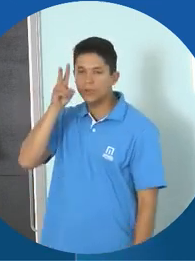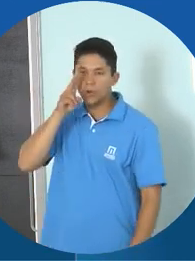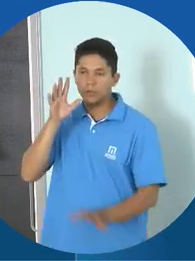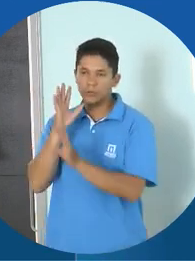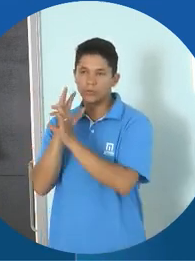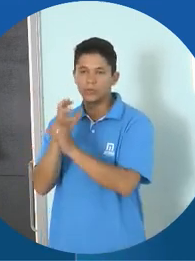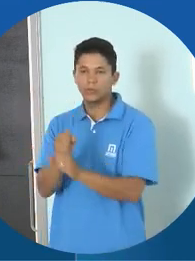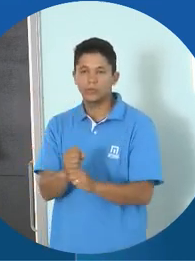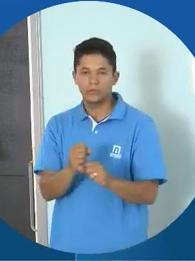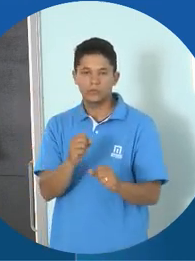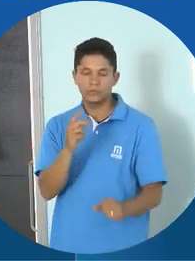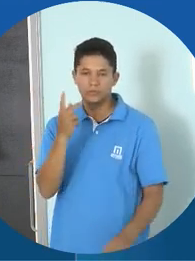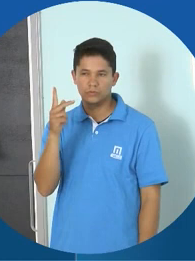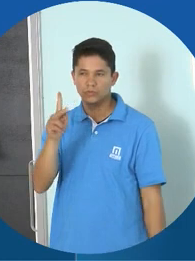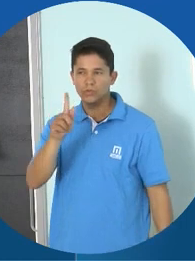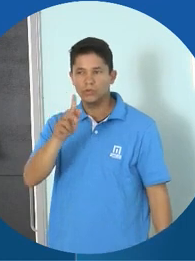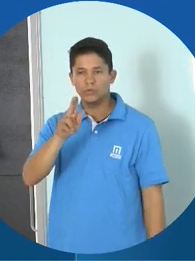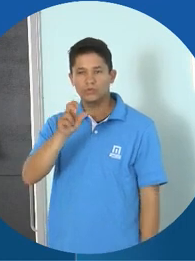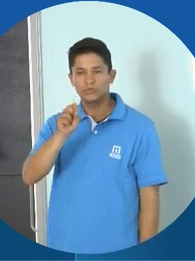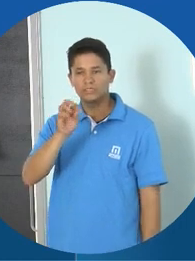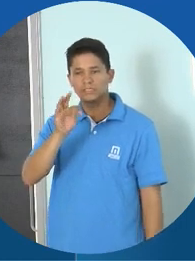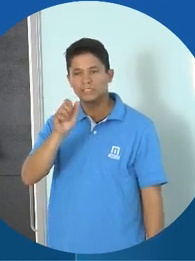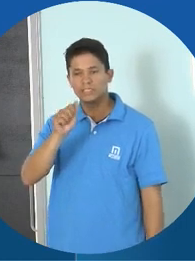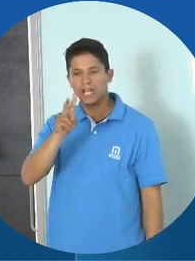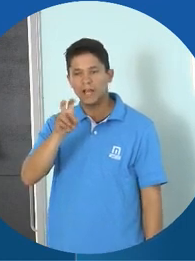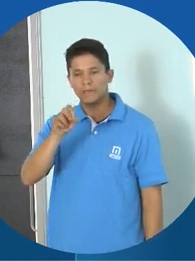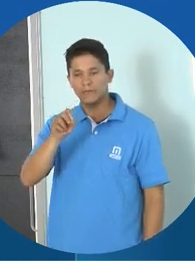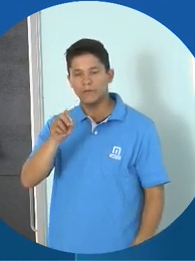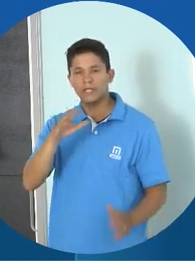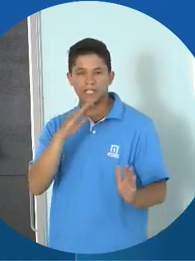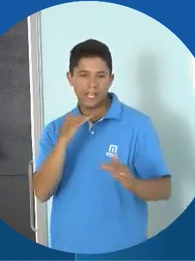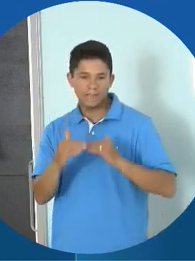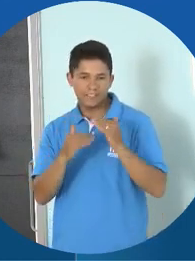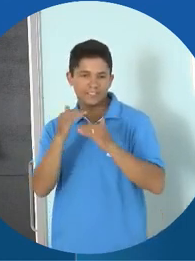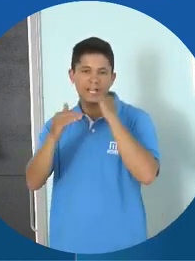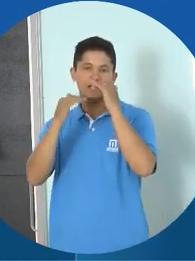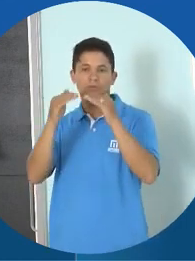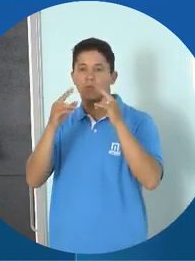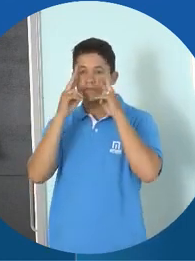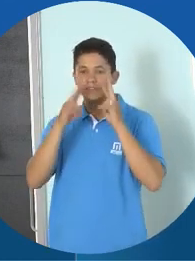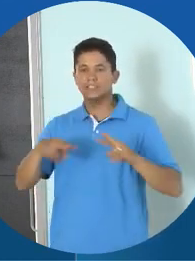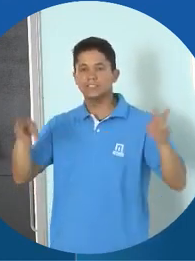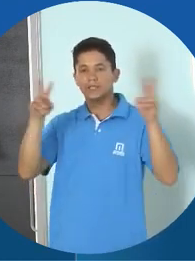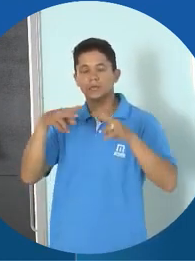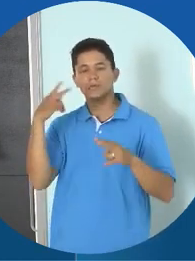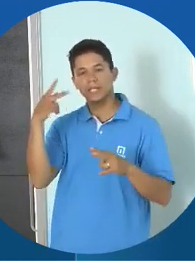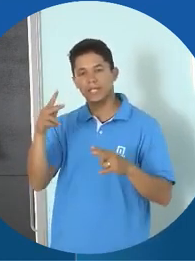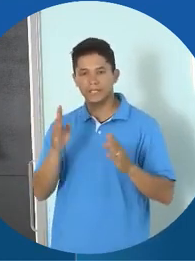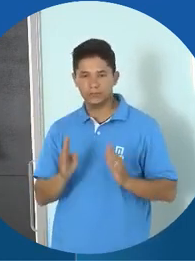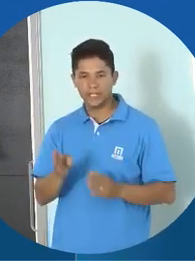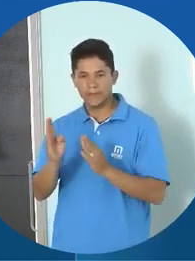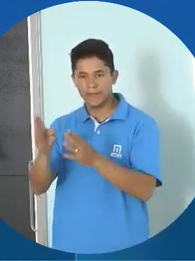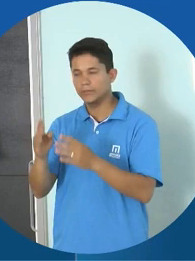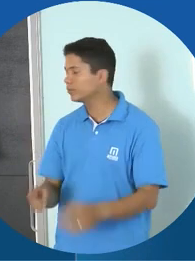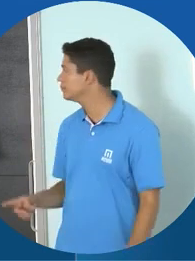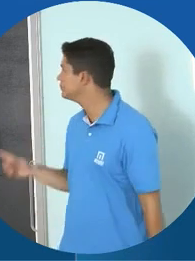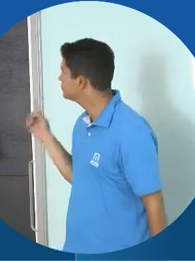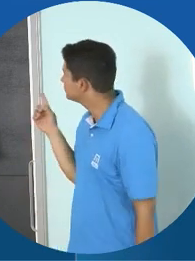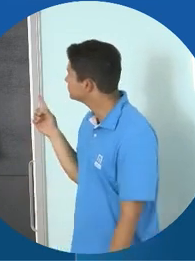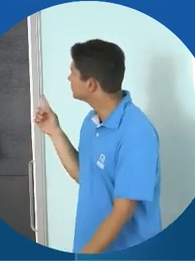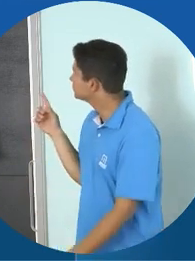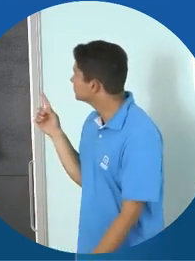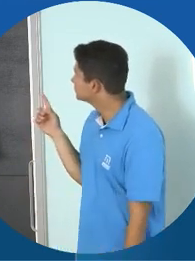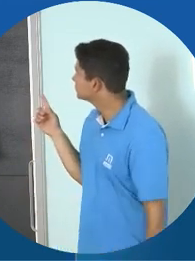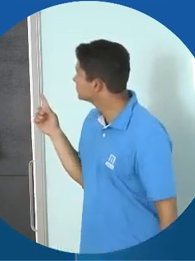Gustavo vem avançando com essa visão dele nesse segmento. Nós aplicamos artigos e